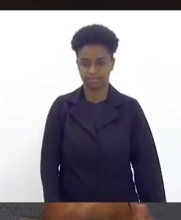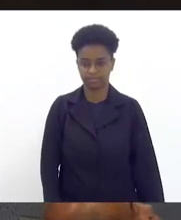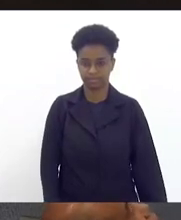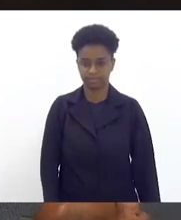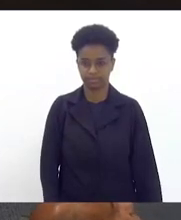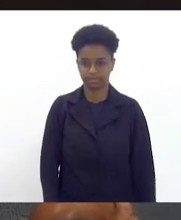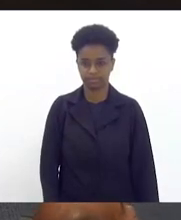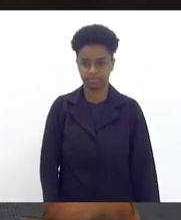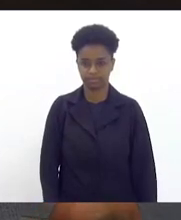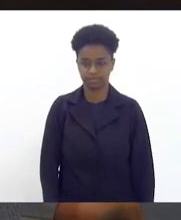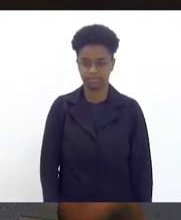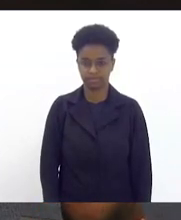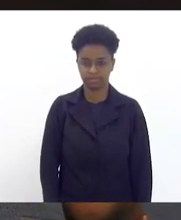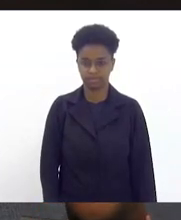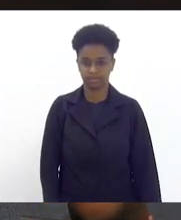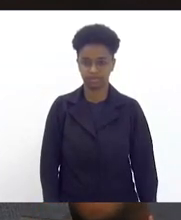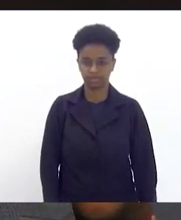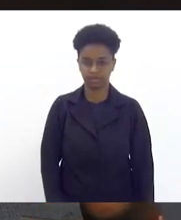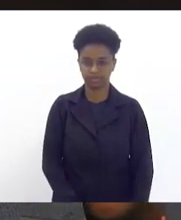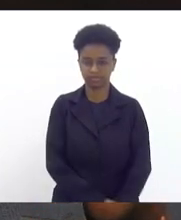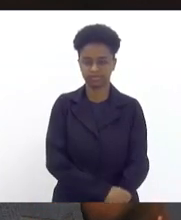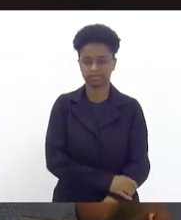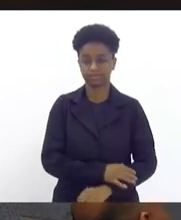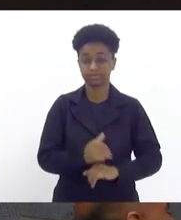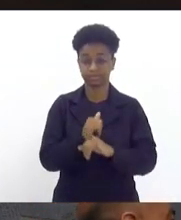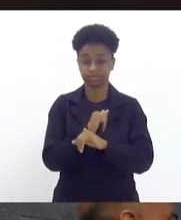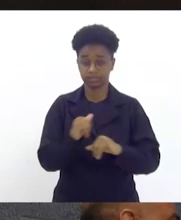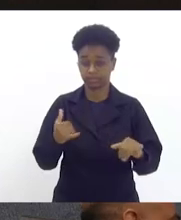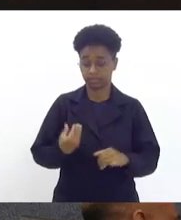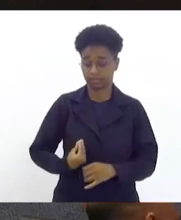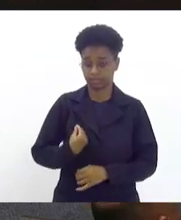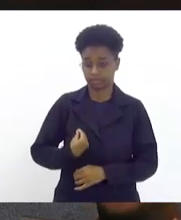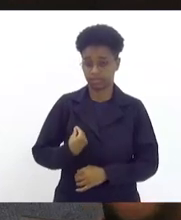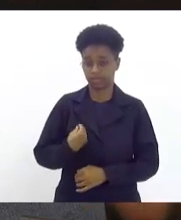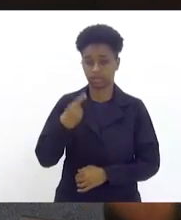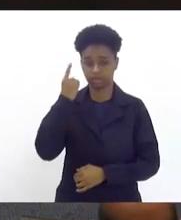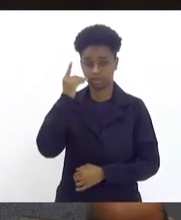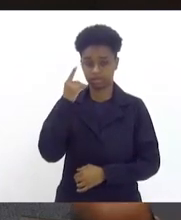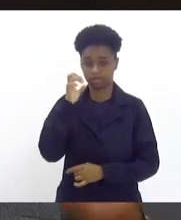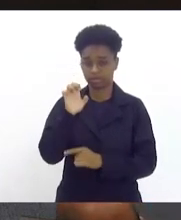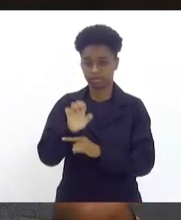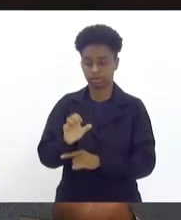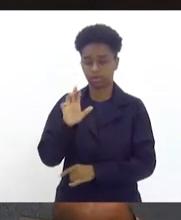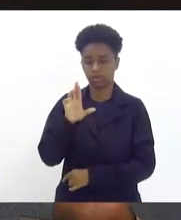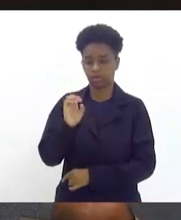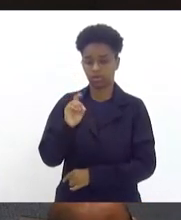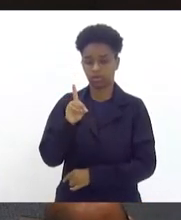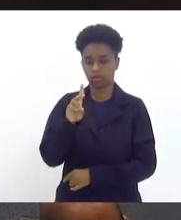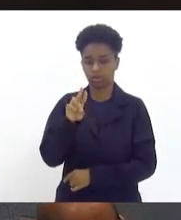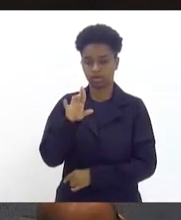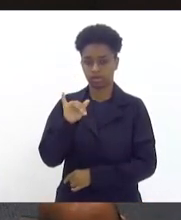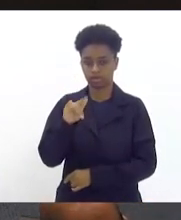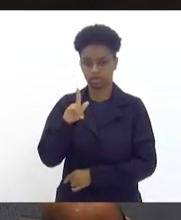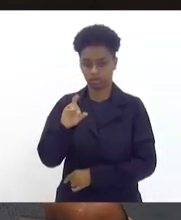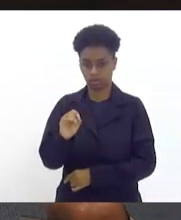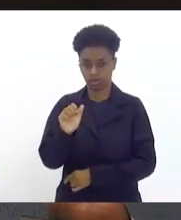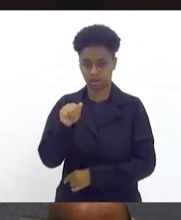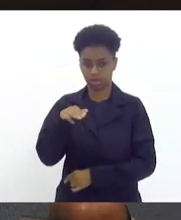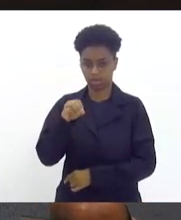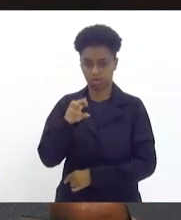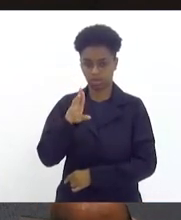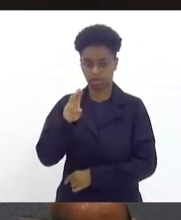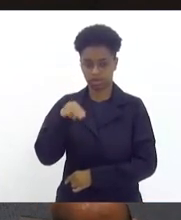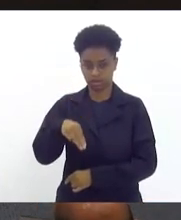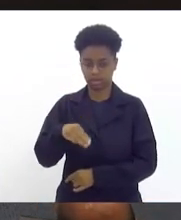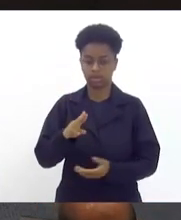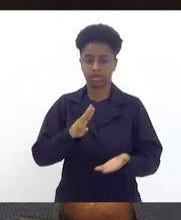anuncia a presença do deputado estadual Rodrigo Amorim membro titular da comissão de segurança pública e assuntos